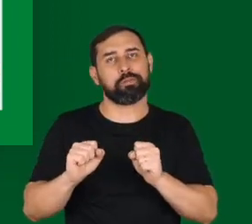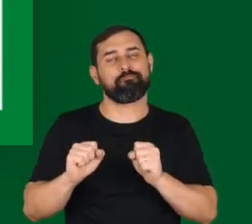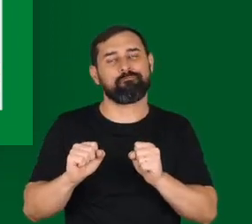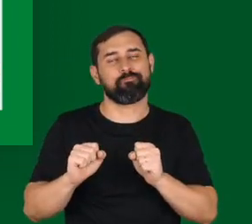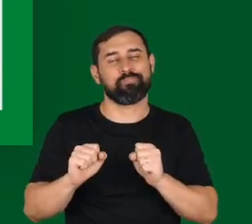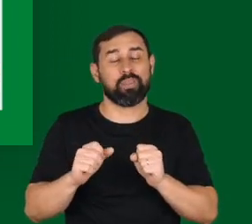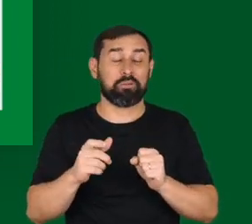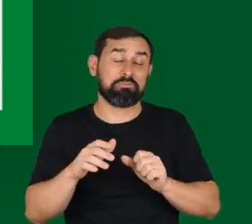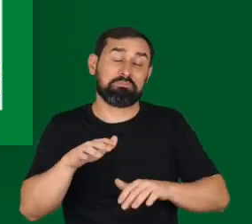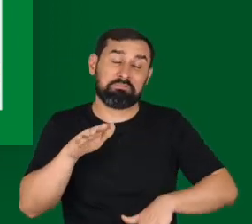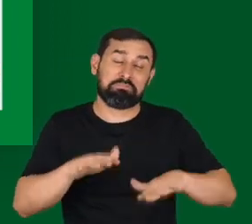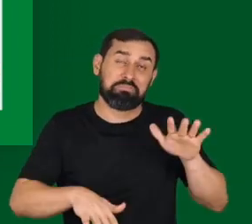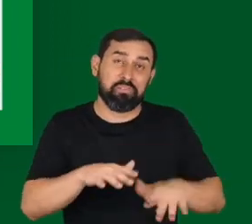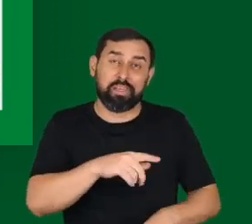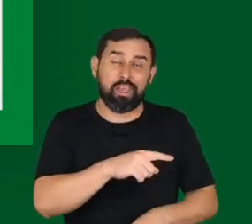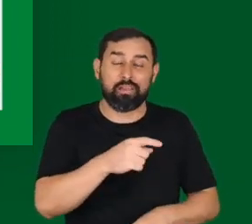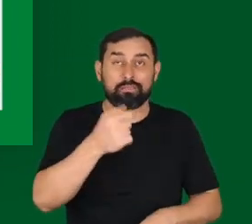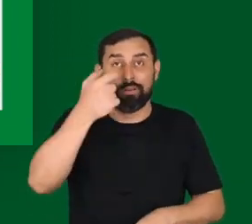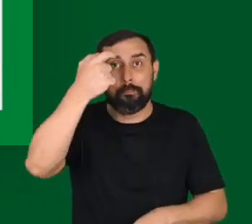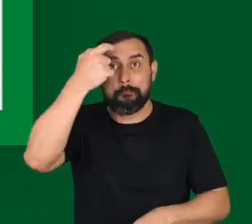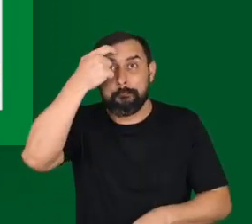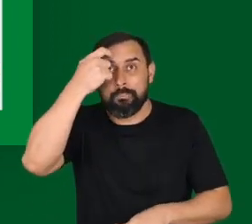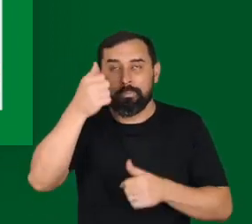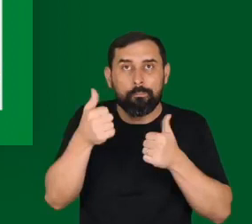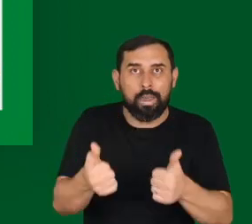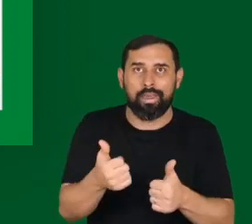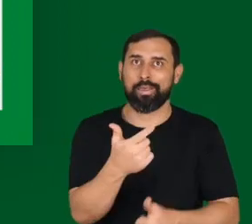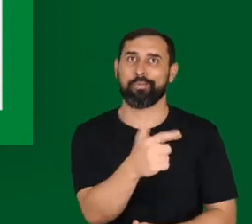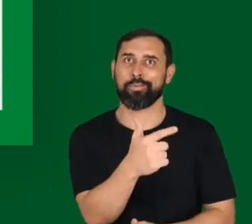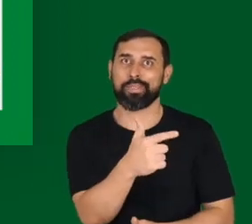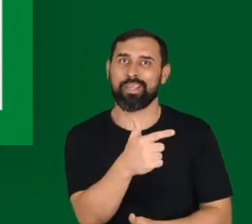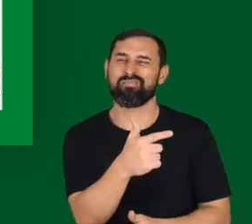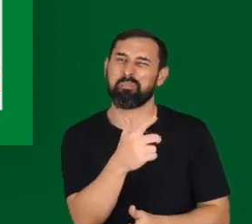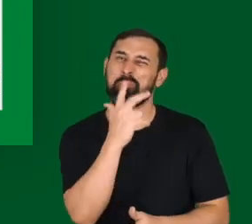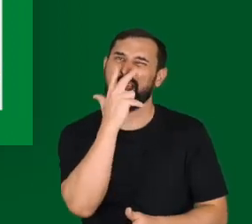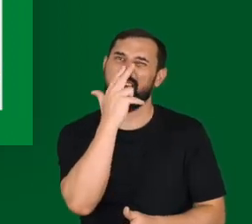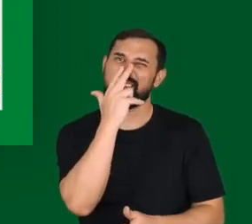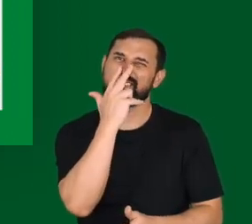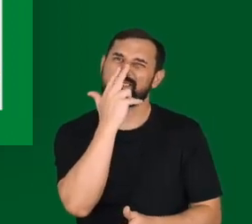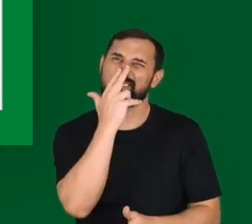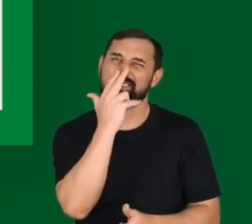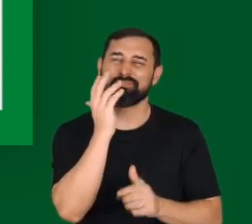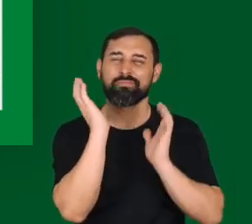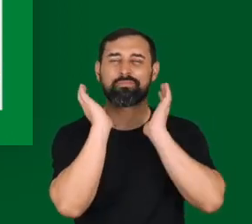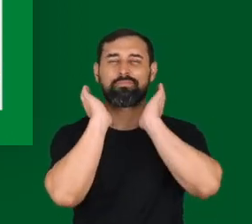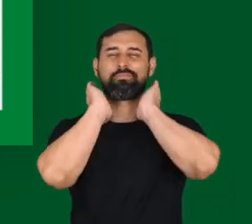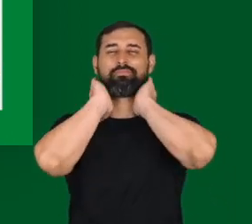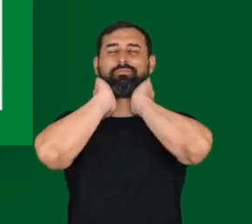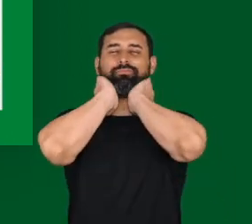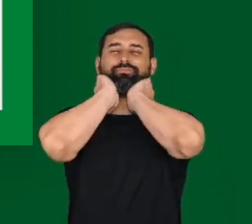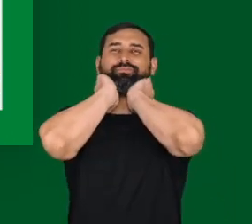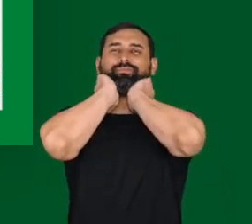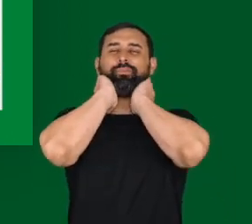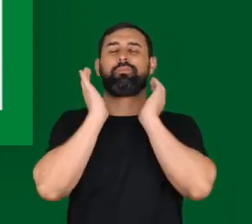ter um TCE, um TRM, esse paciente, ele tem indicação de